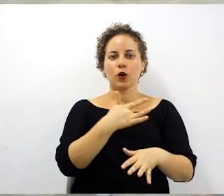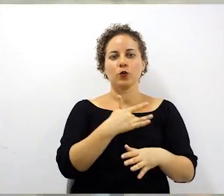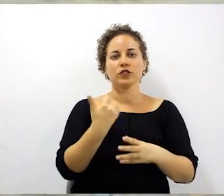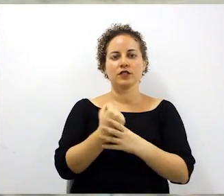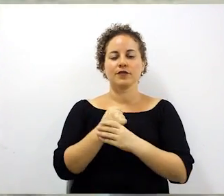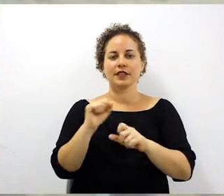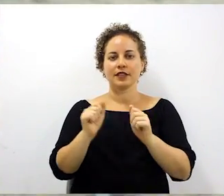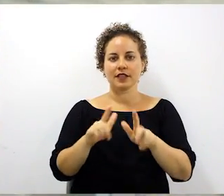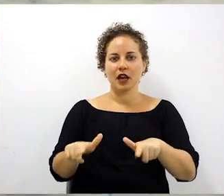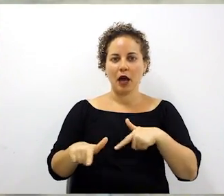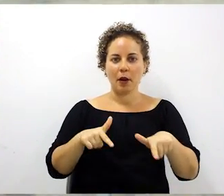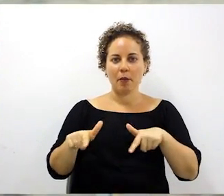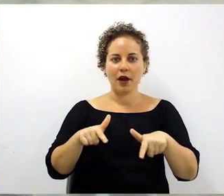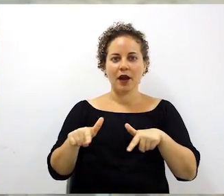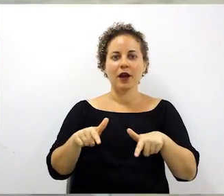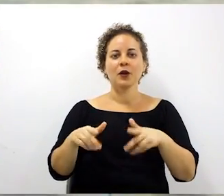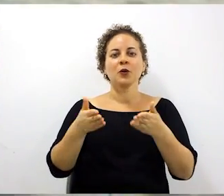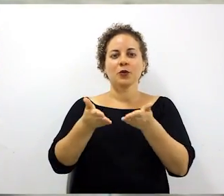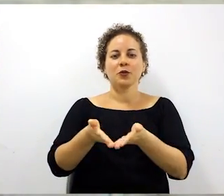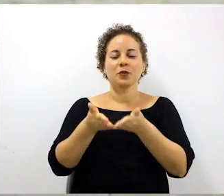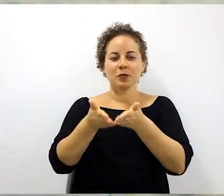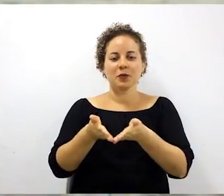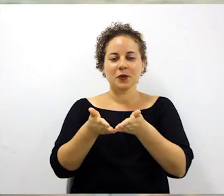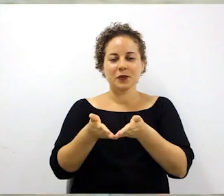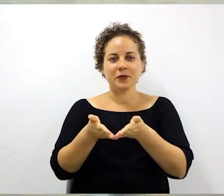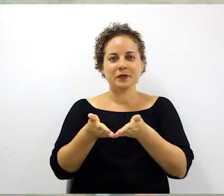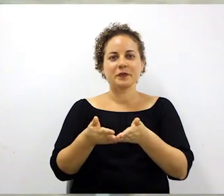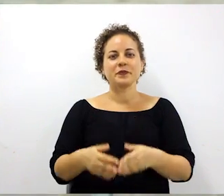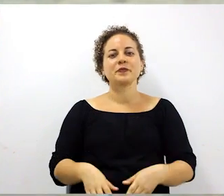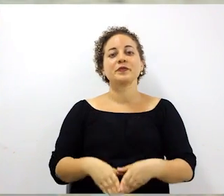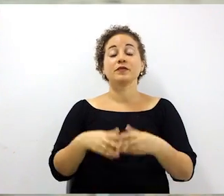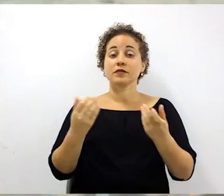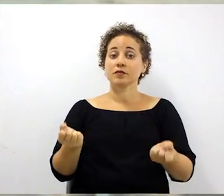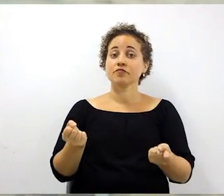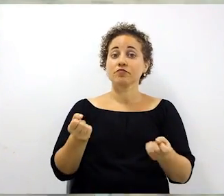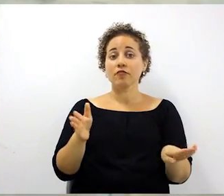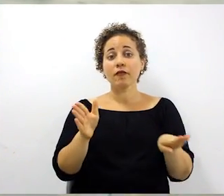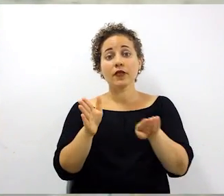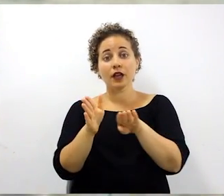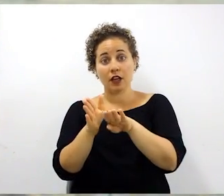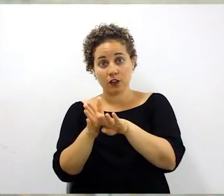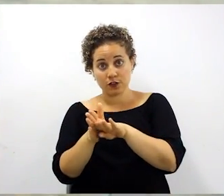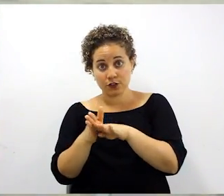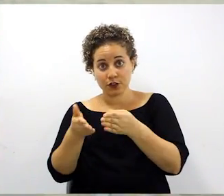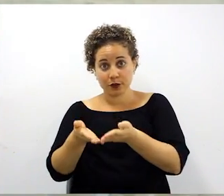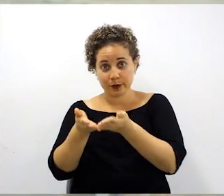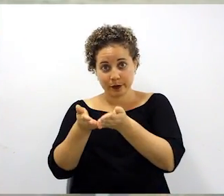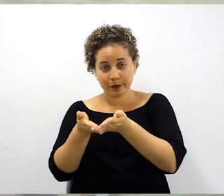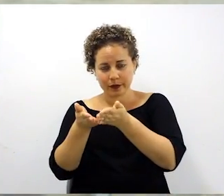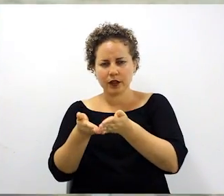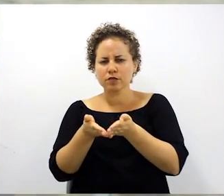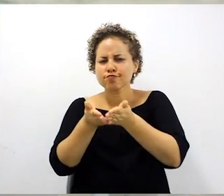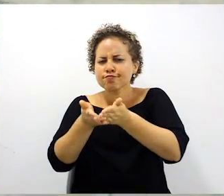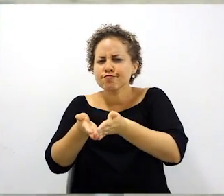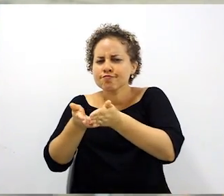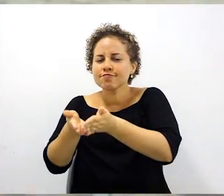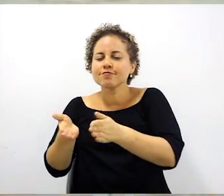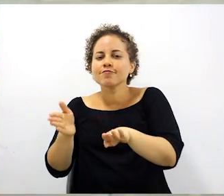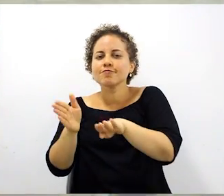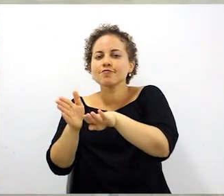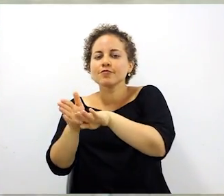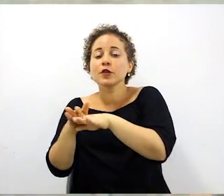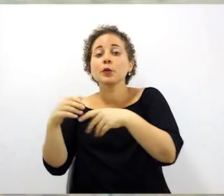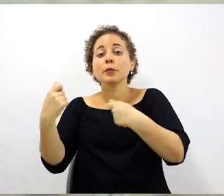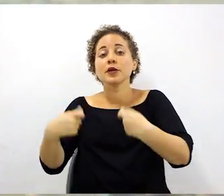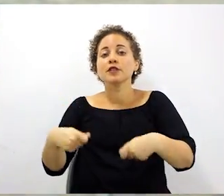nas operações portuárias. Então, vamos começar falando sobre a chegada da embarcação. Assim que o navio vem chegando, é preciso que